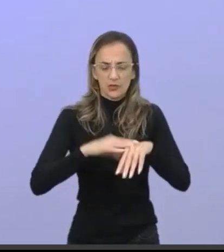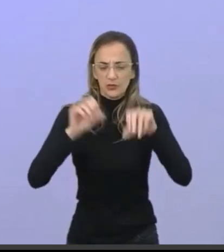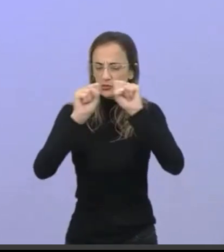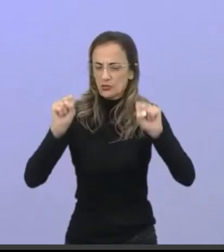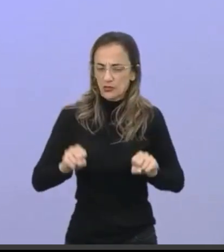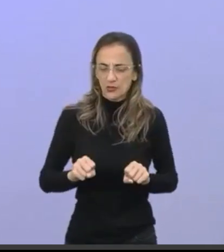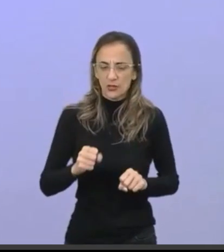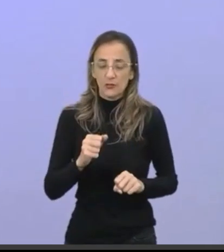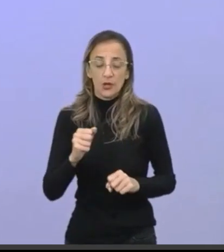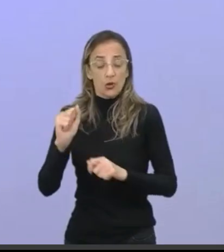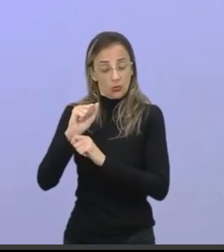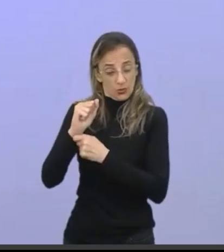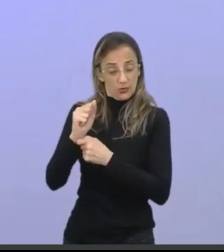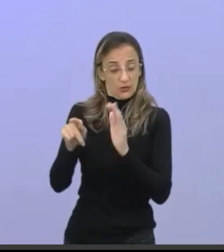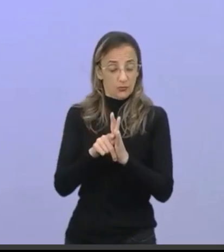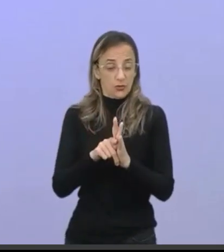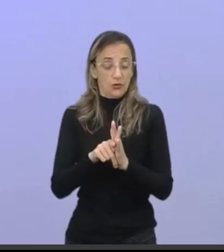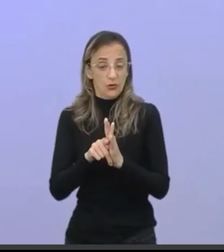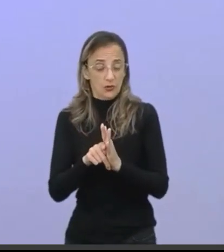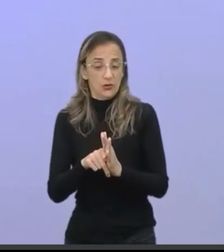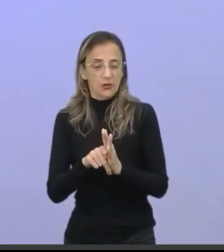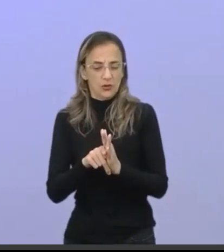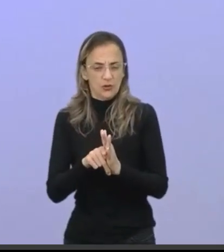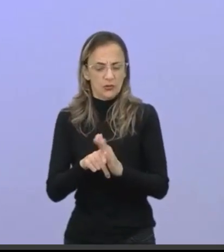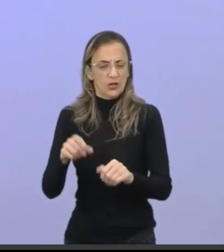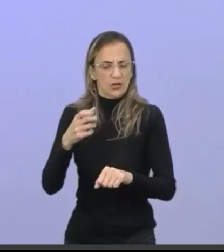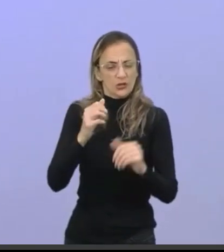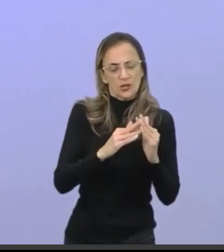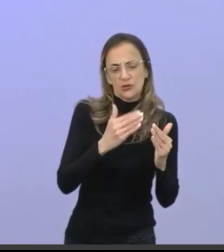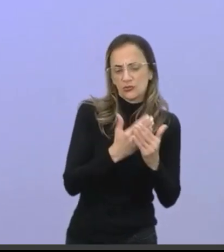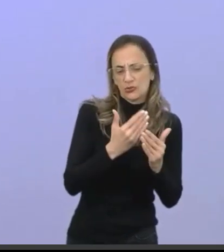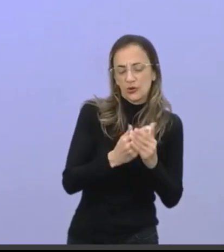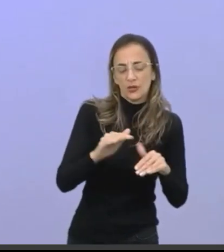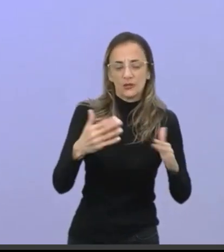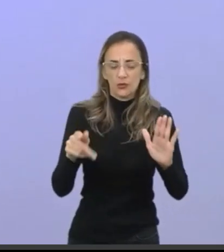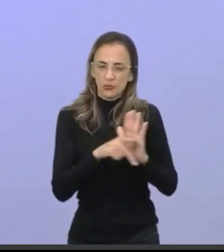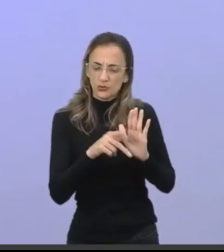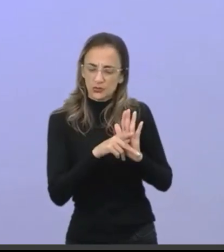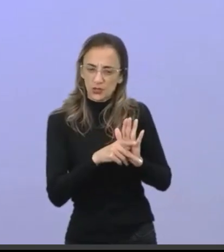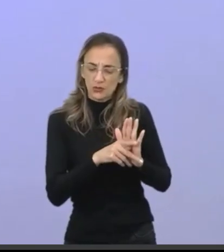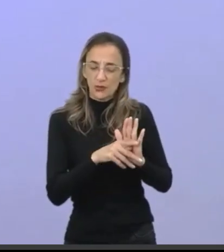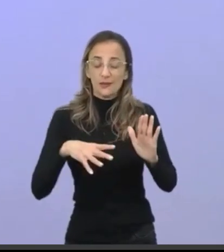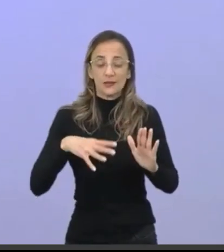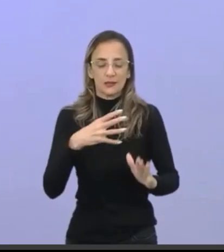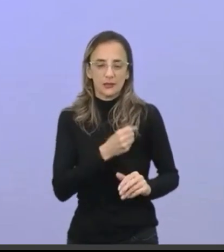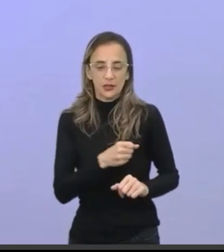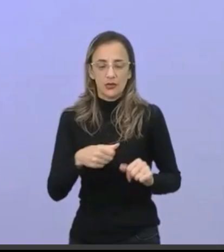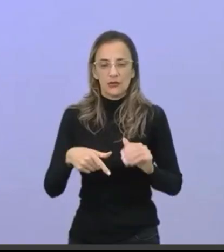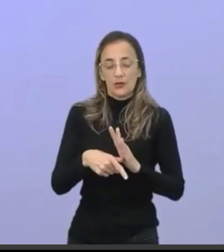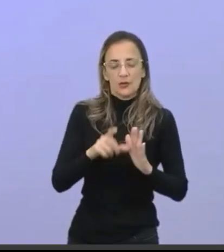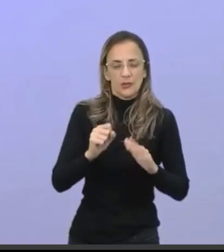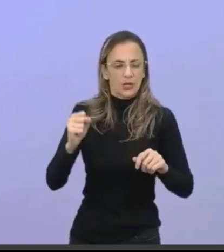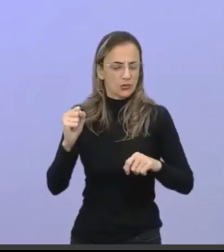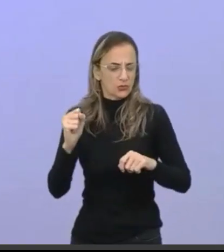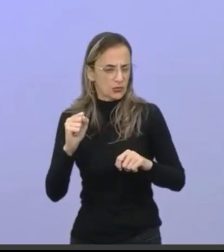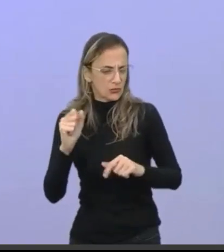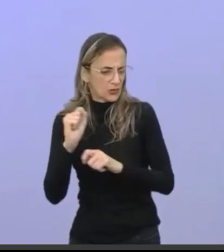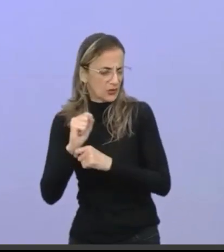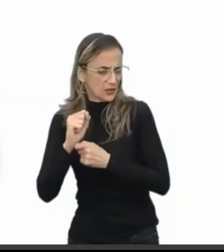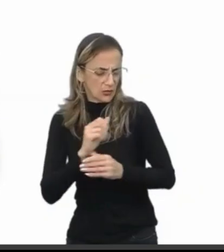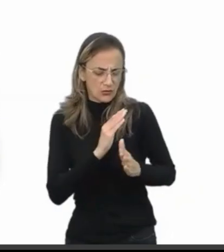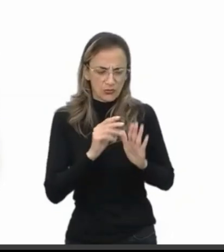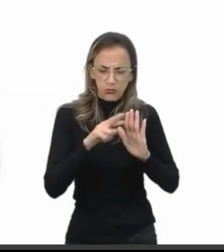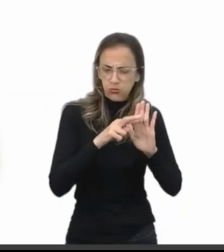login institucional, você salva, então, o projeto. Como sugestão, a gente traz para vocês lista de logins dos estudantes. Tem uma lista